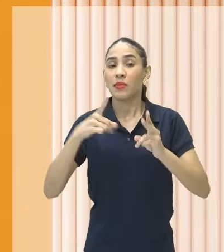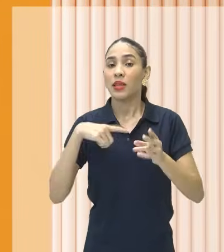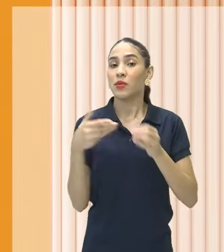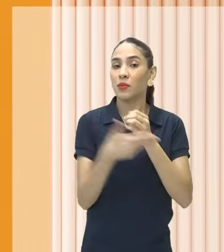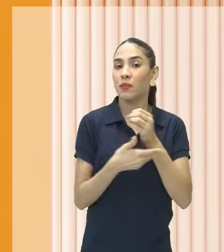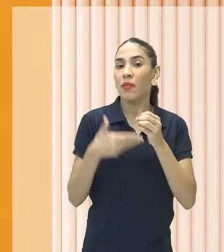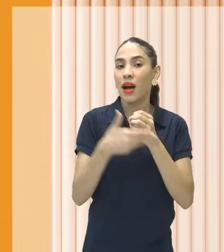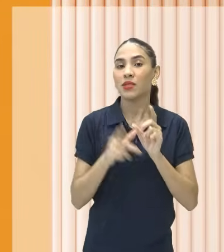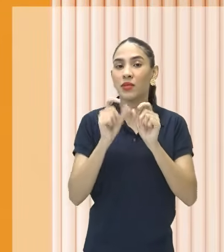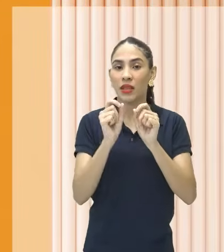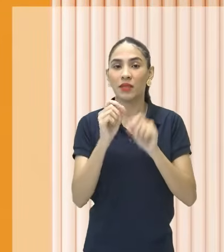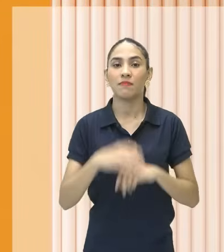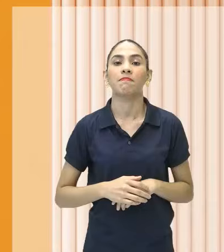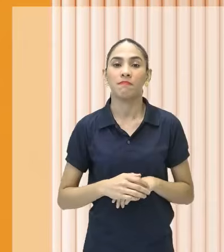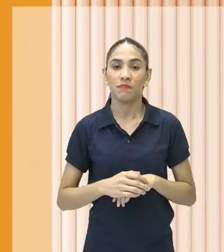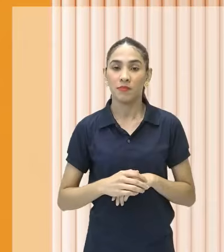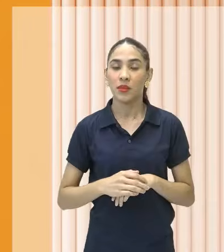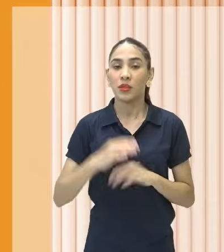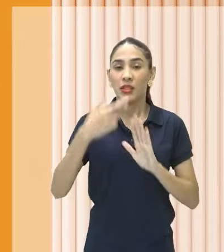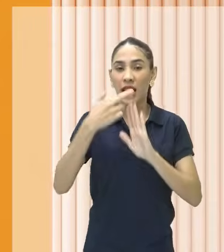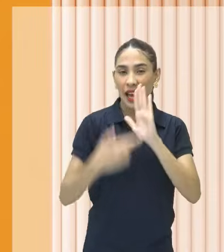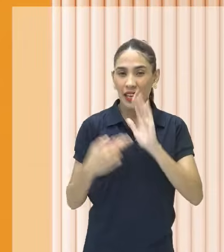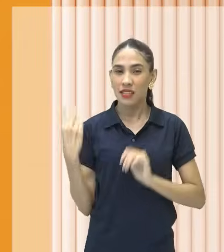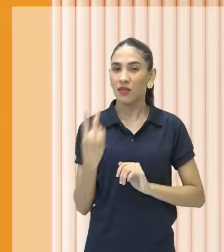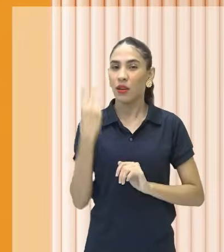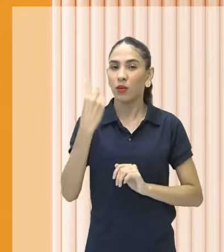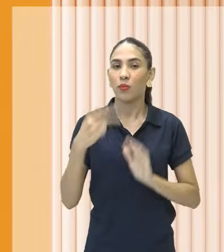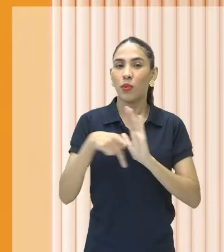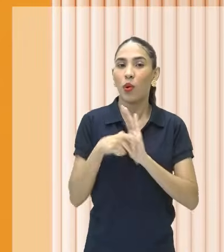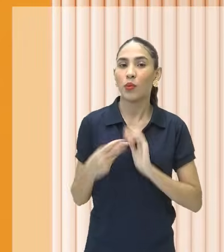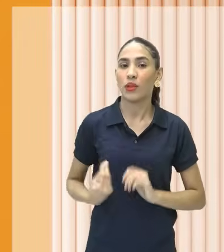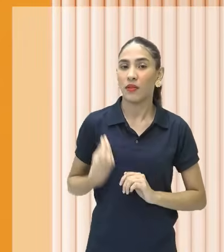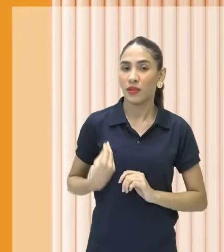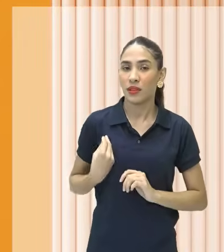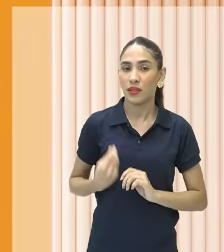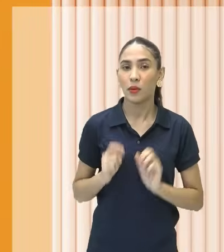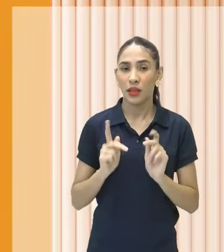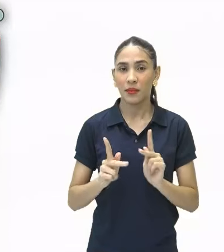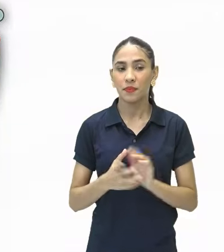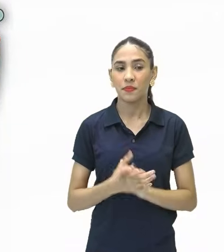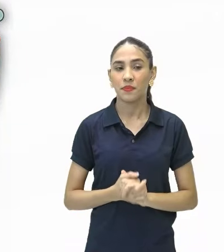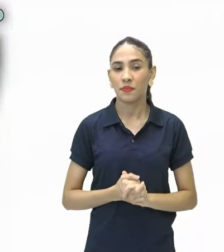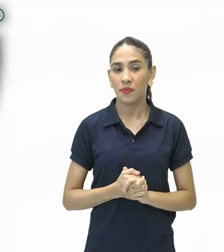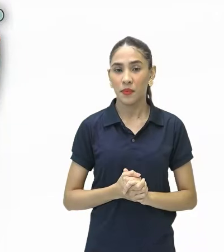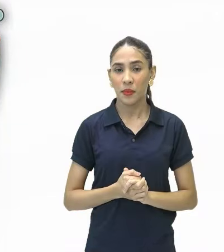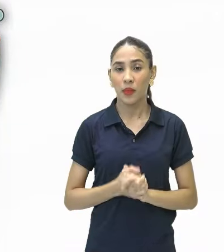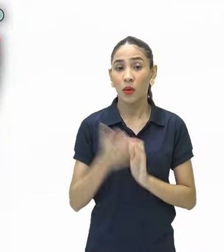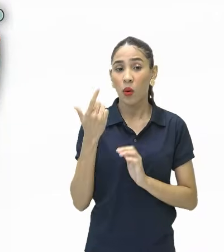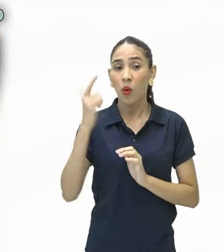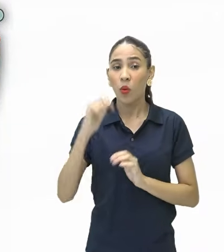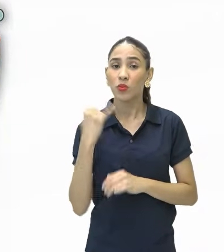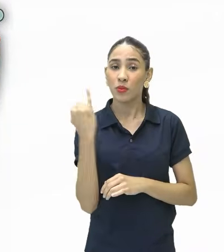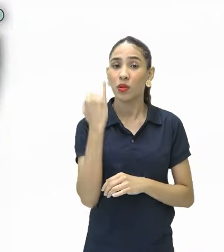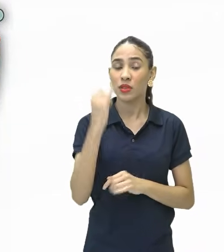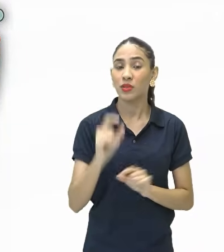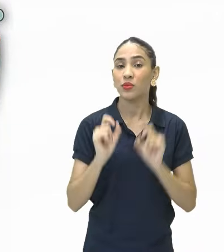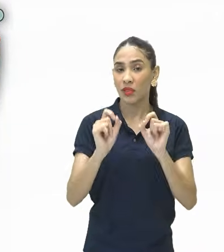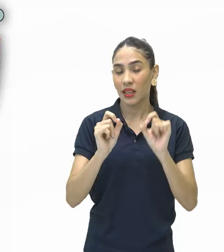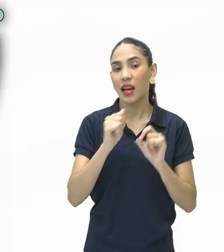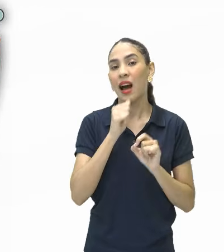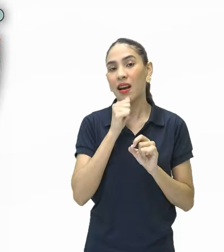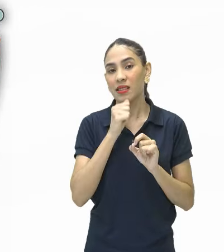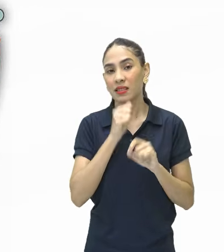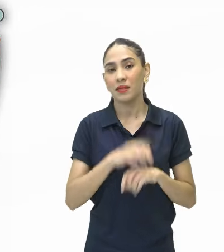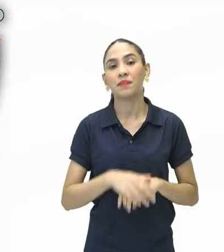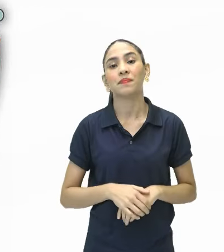baseamos nesses princípios aí, tá bom? Outra coisa também importante